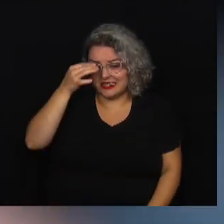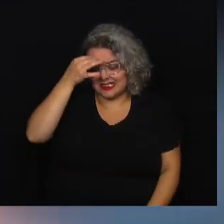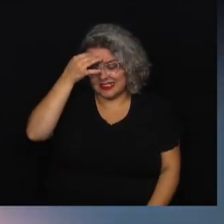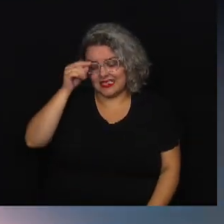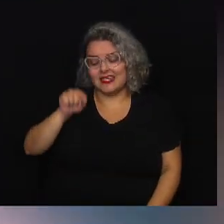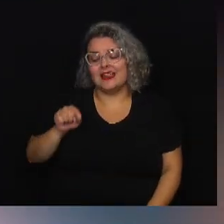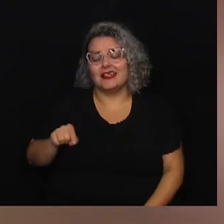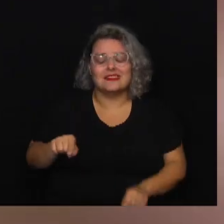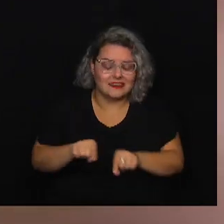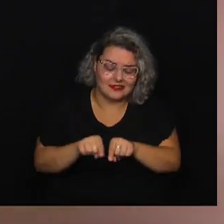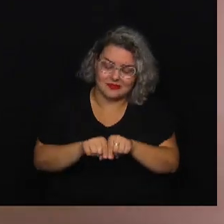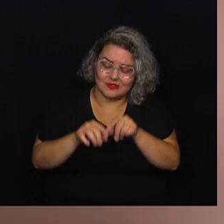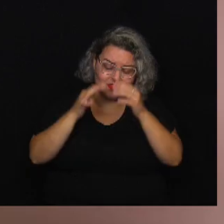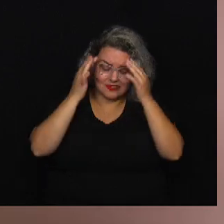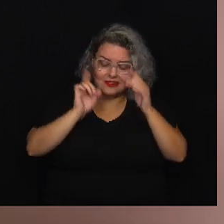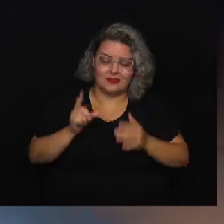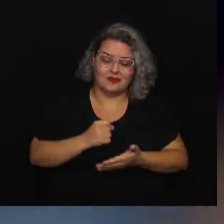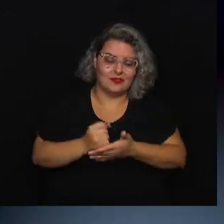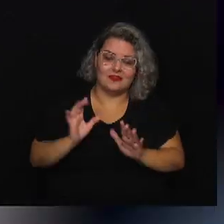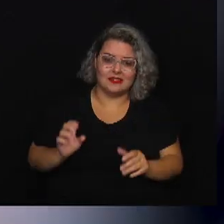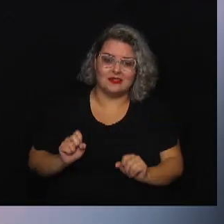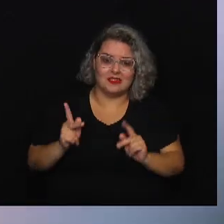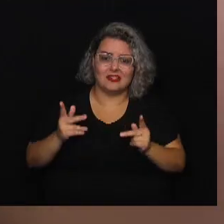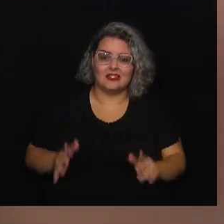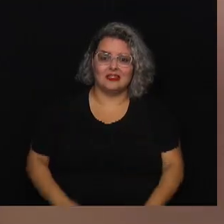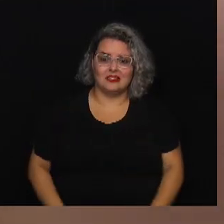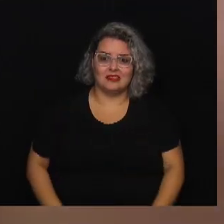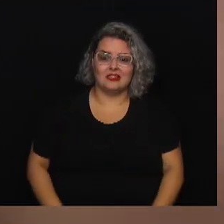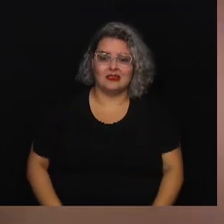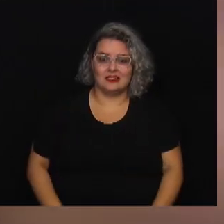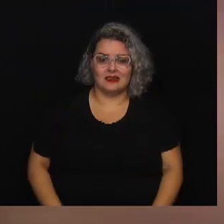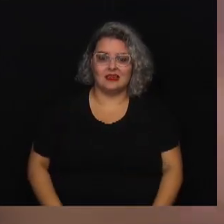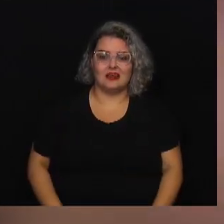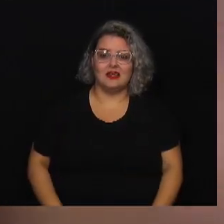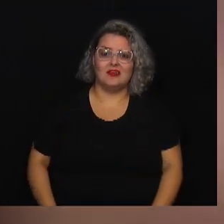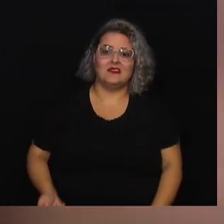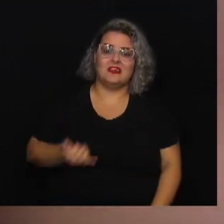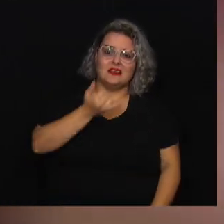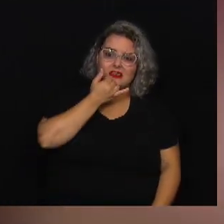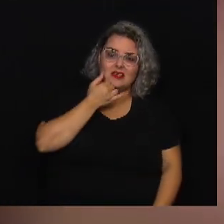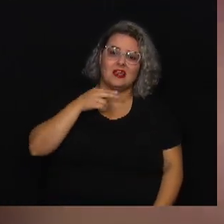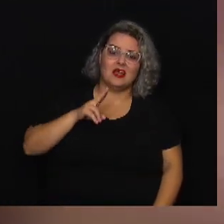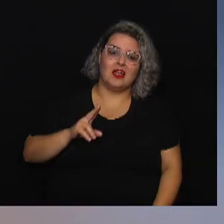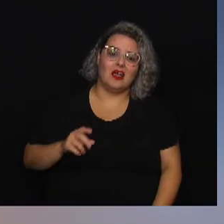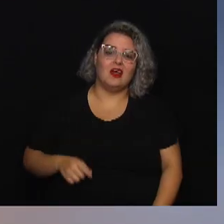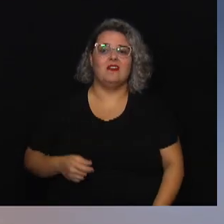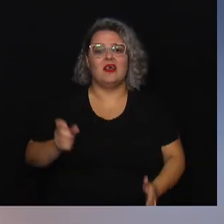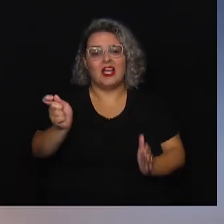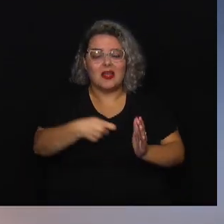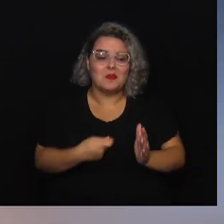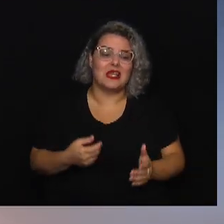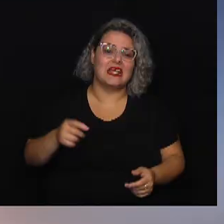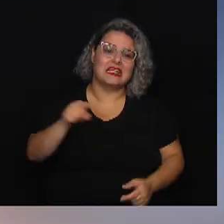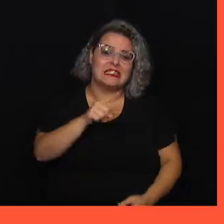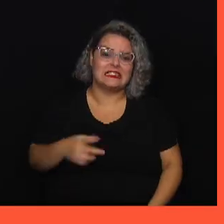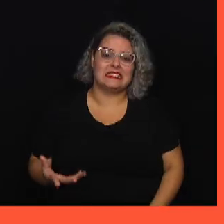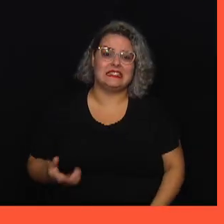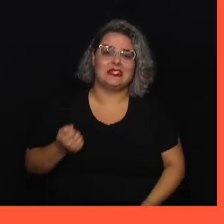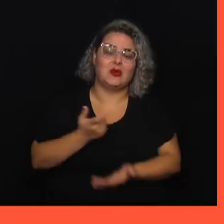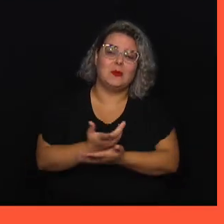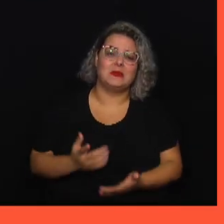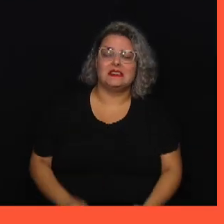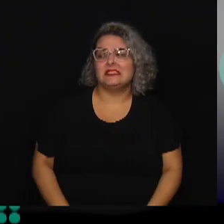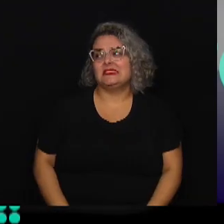Esse aí também eu não vou levar, não, tá? Você vai desistir desse também ou vai esperar eu resistir pra cancelar a compra?